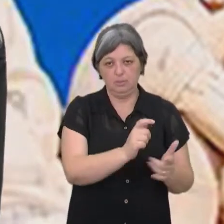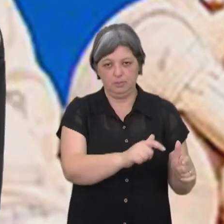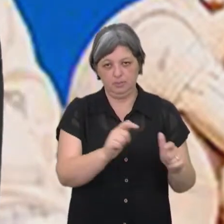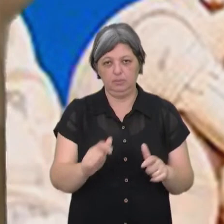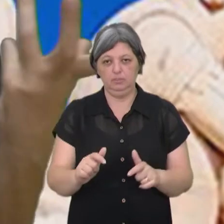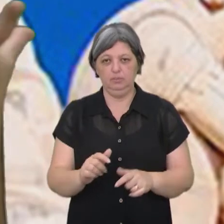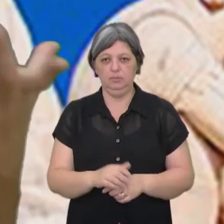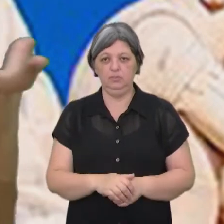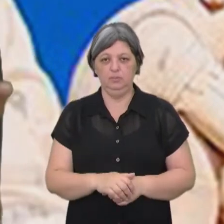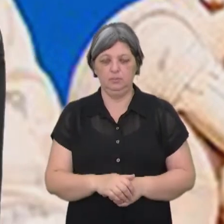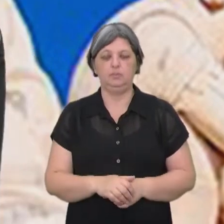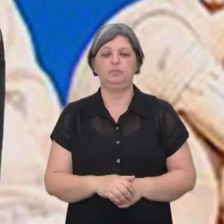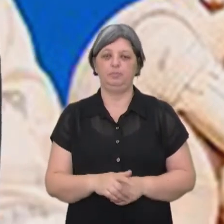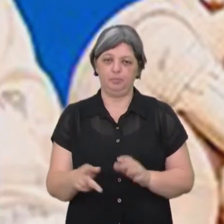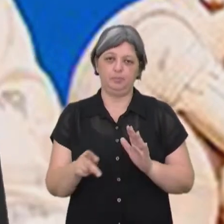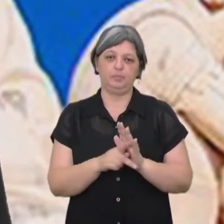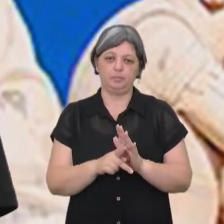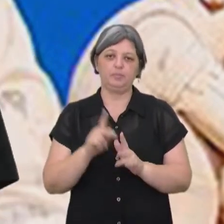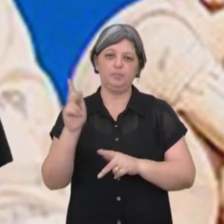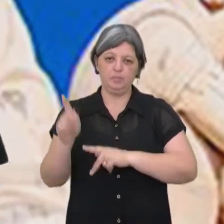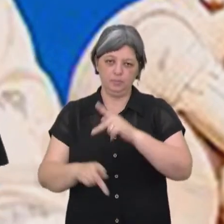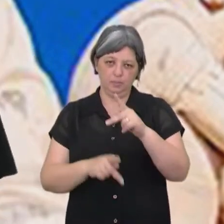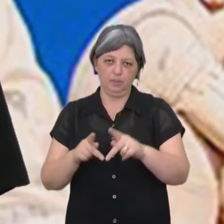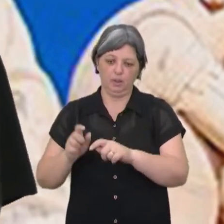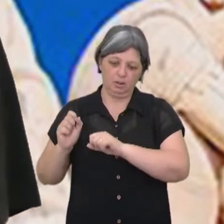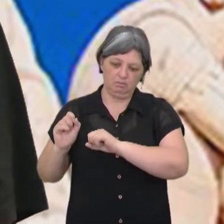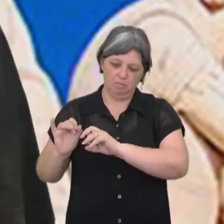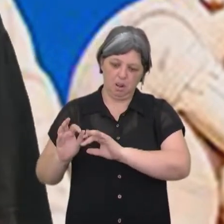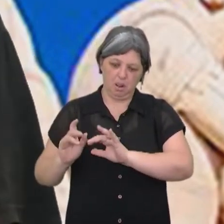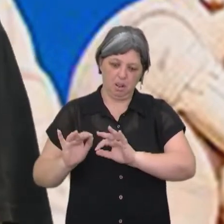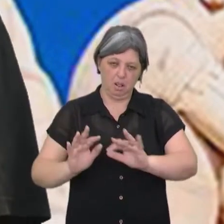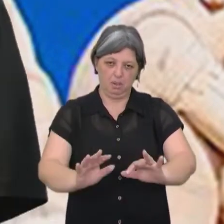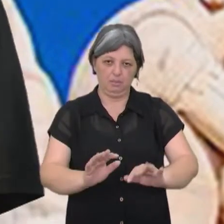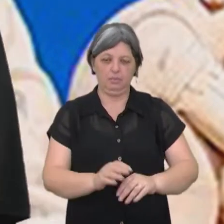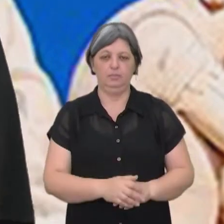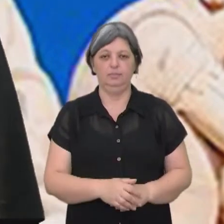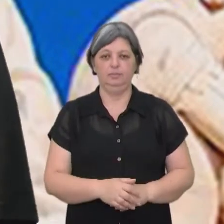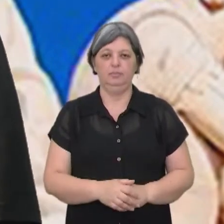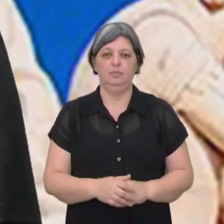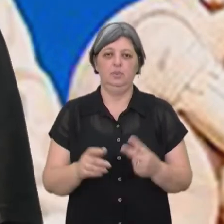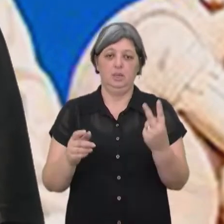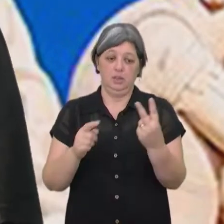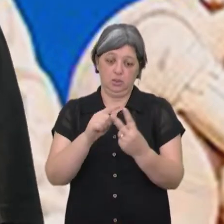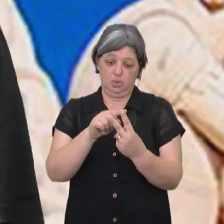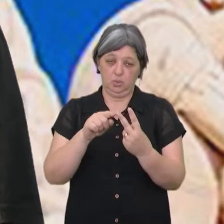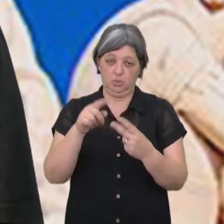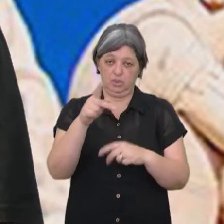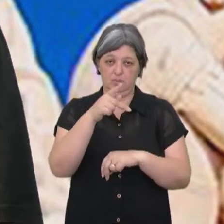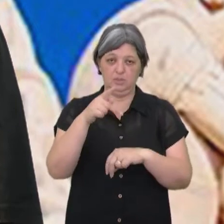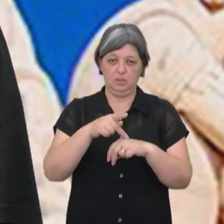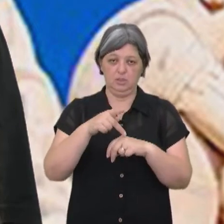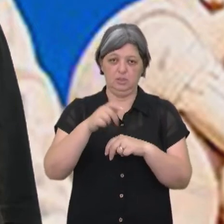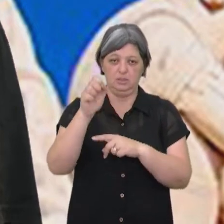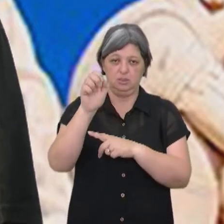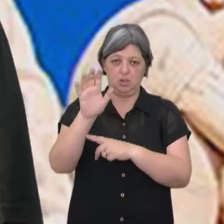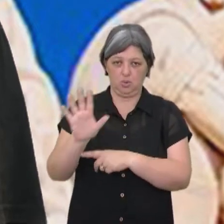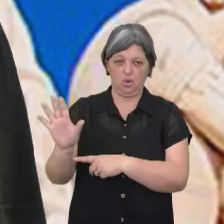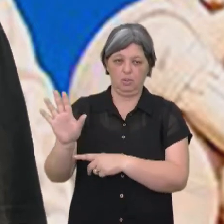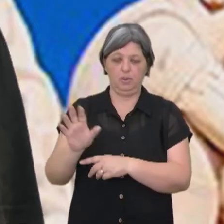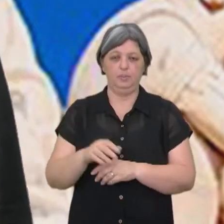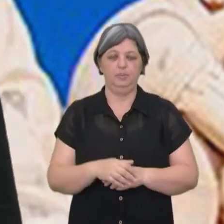essa colonização, né, dessas regiões aí por esses dois países europeus aí, né?